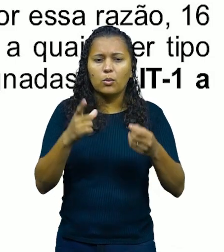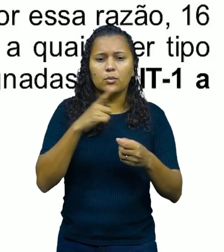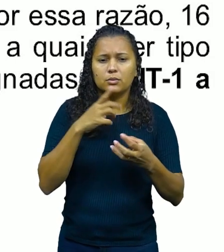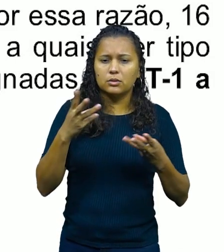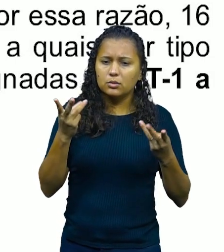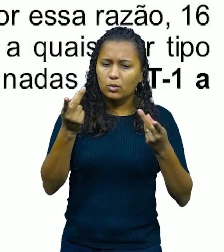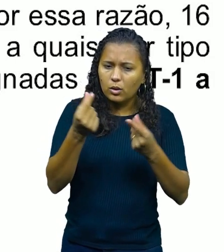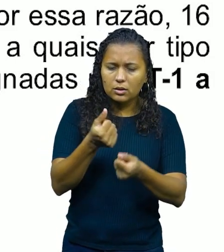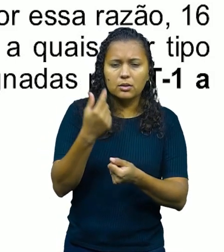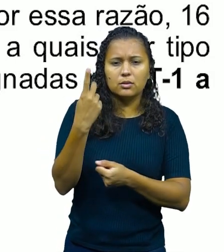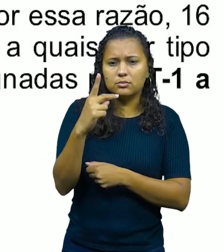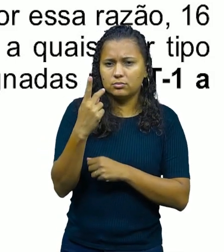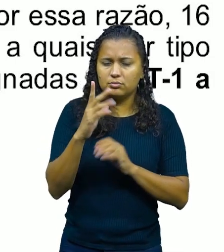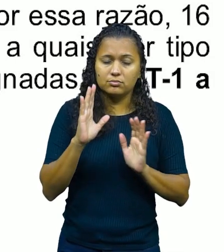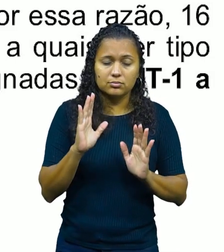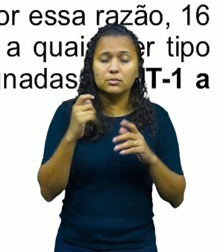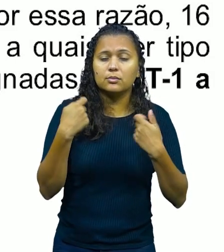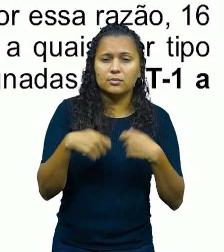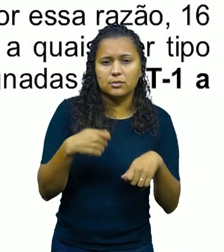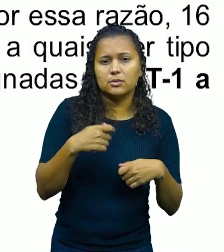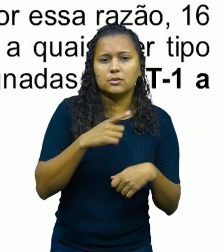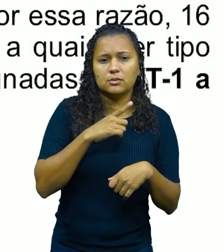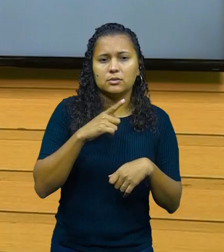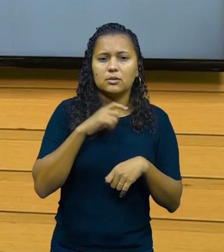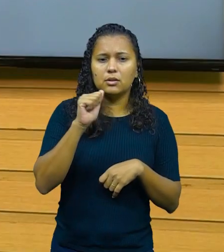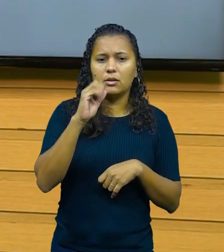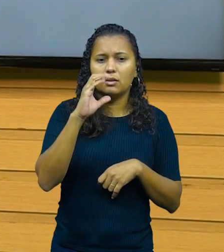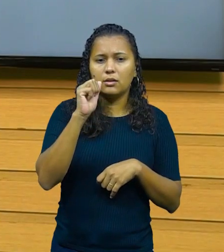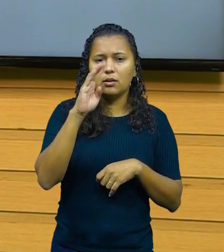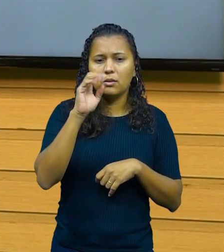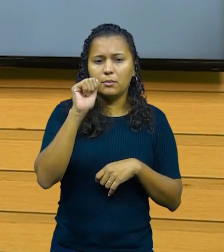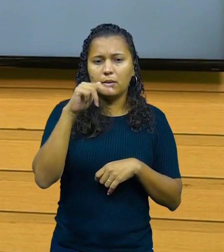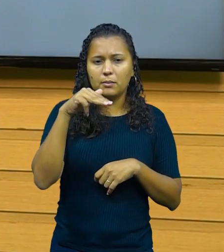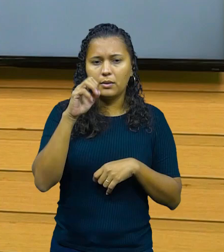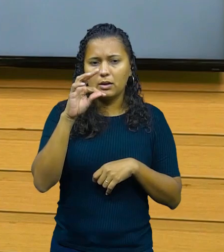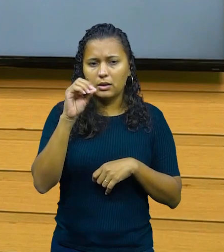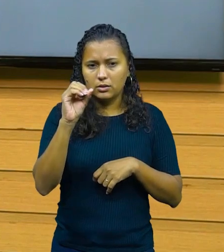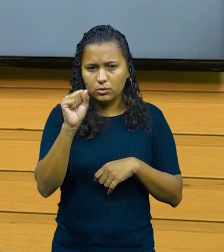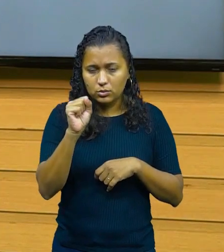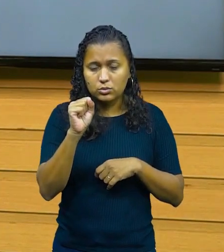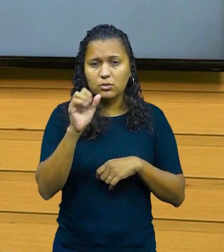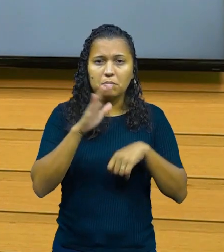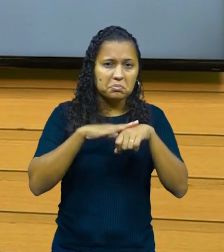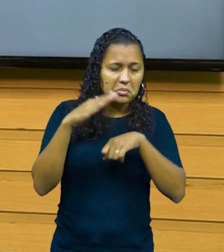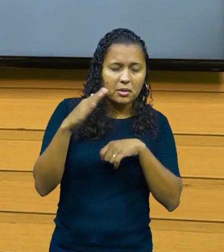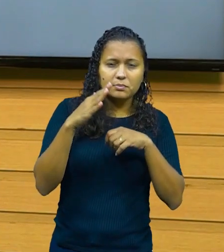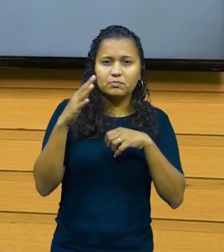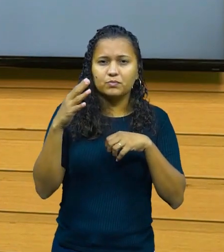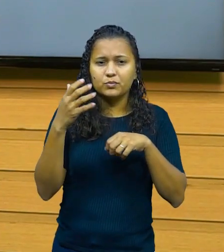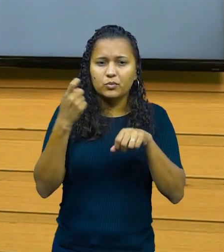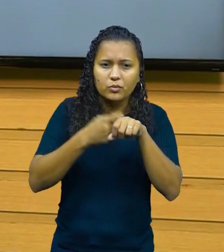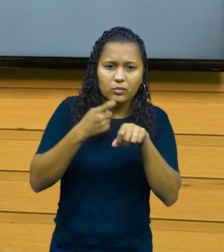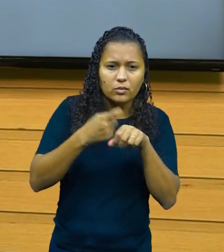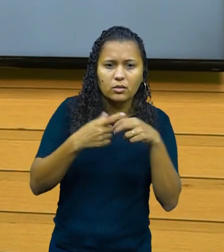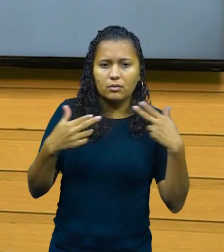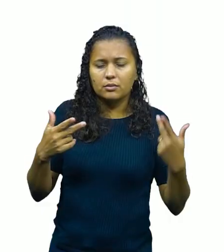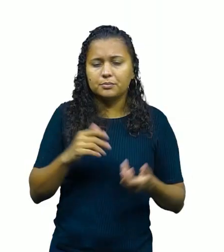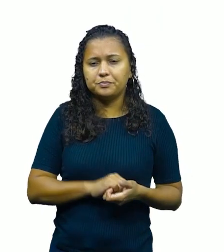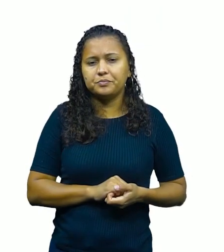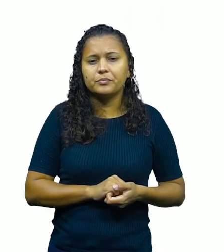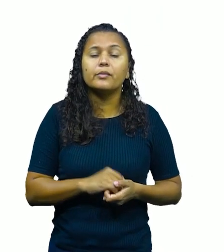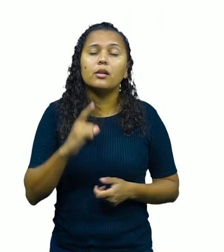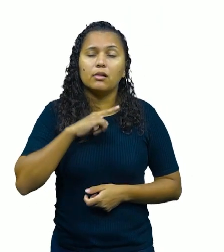graus de qualidade dessa peça. Então você tem acabamentos aí dos mais abruptos aos mais polidos, né? Aos mais